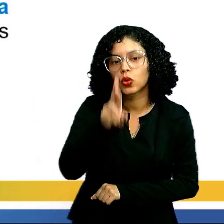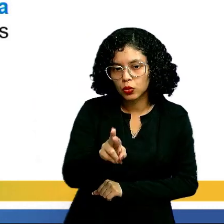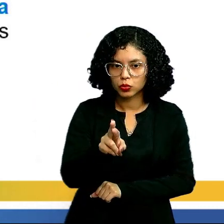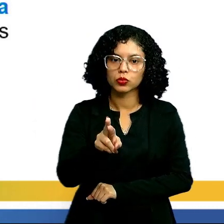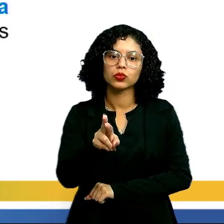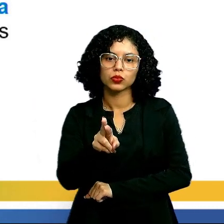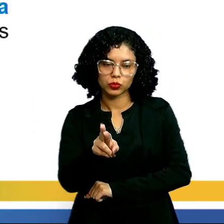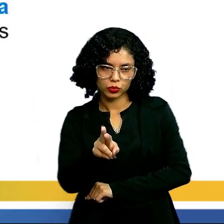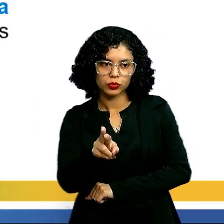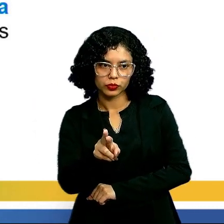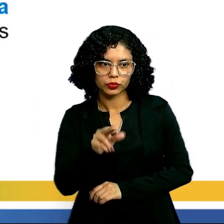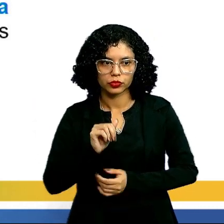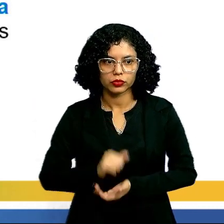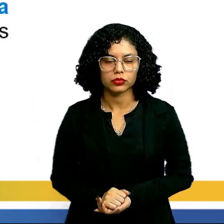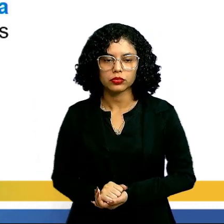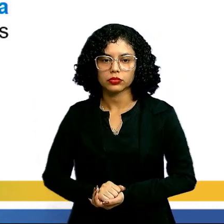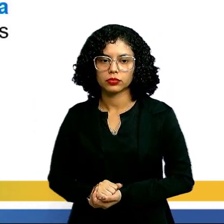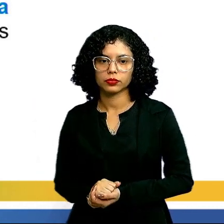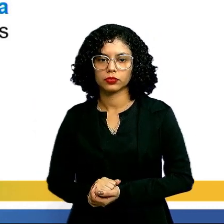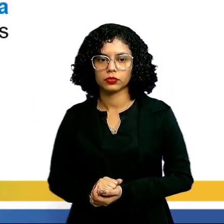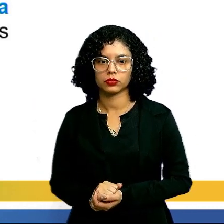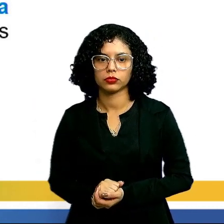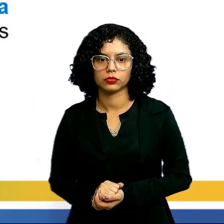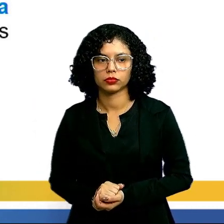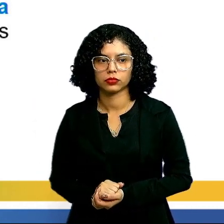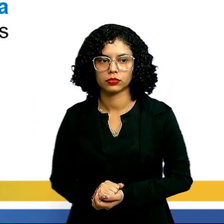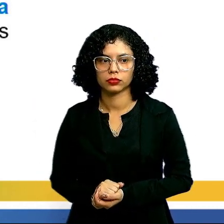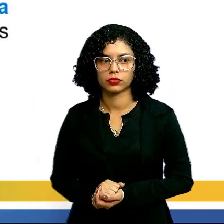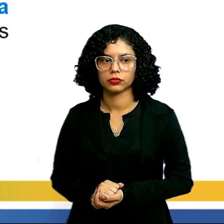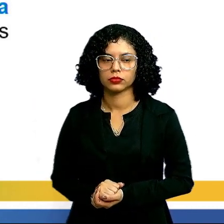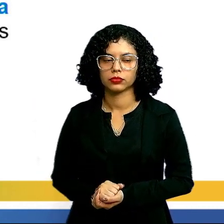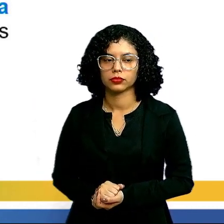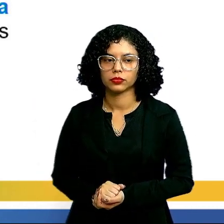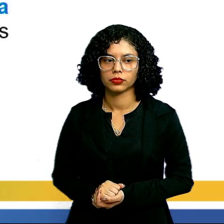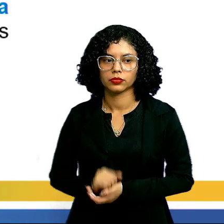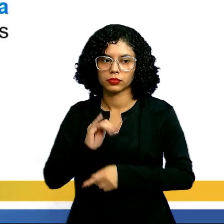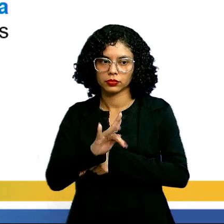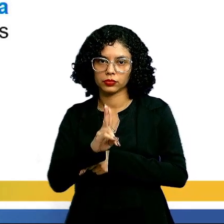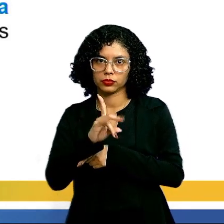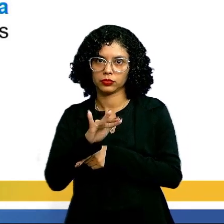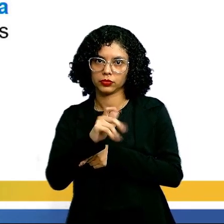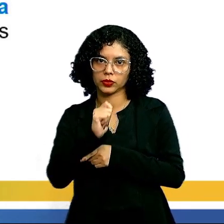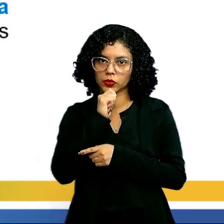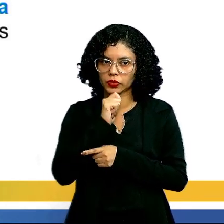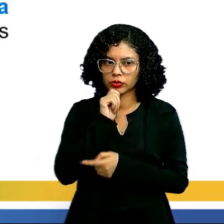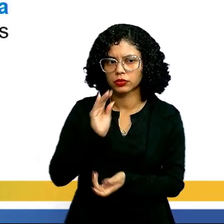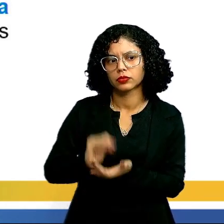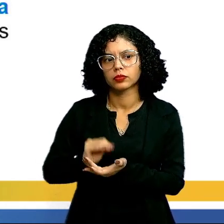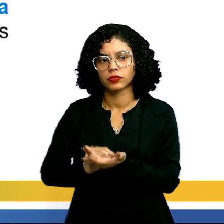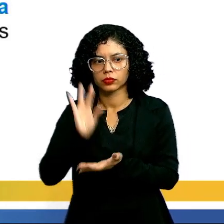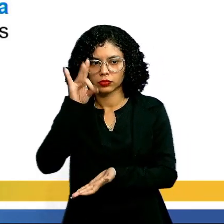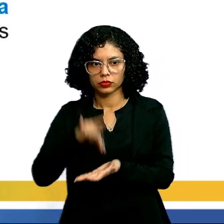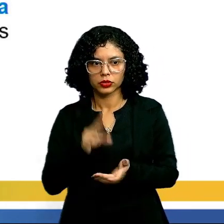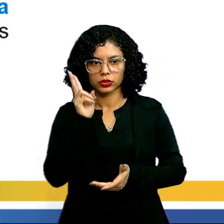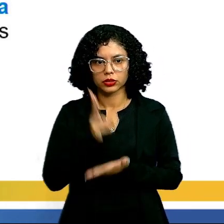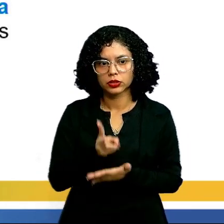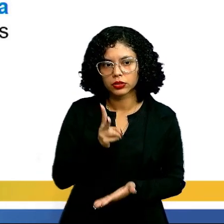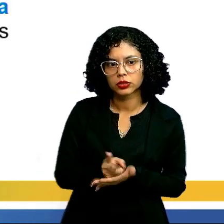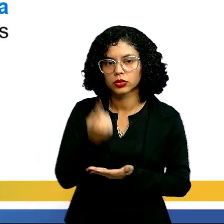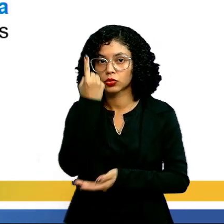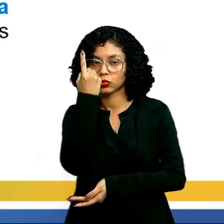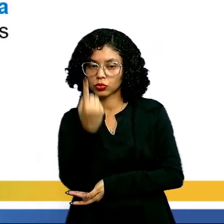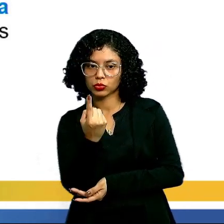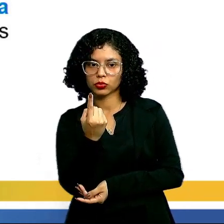incertezas, ou seja, ajuda a calcular essas incertezas sempre dentro de